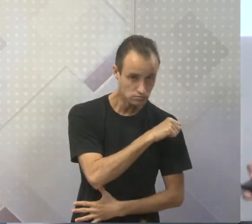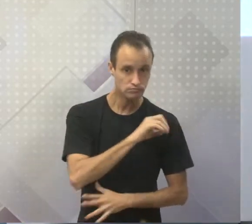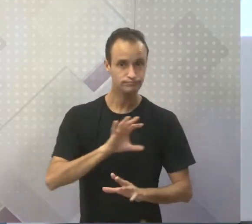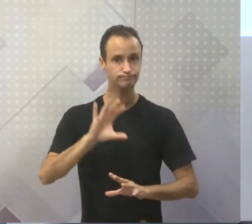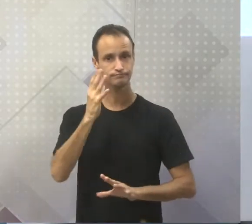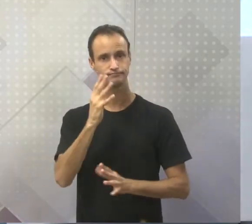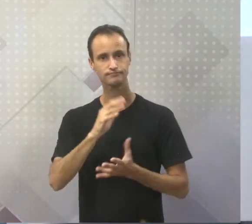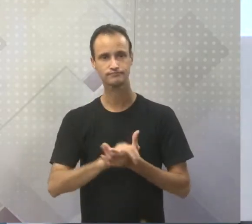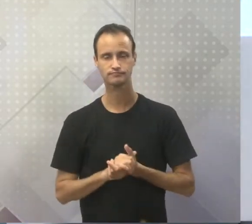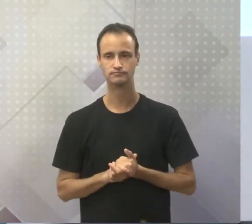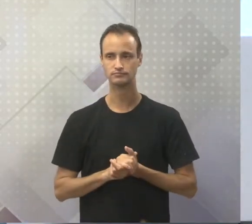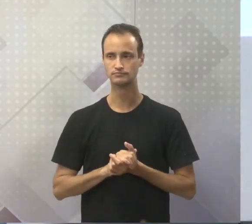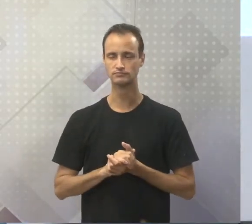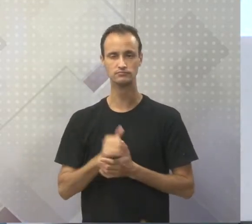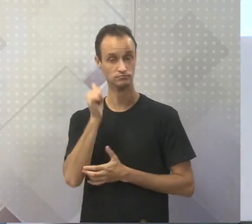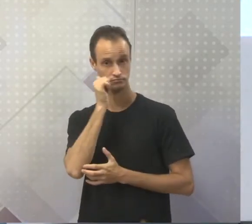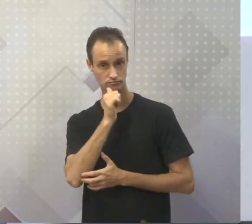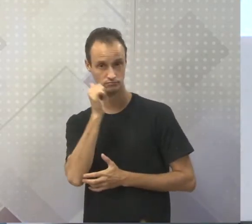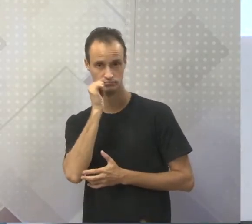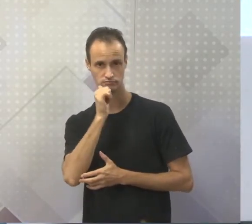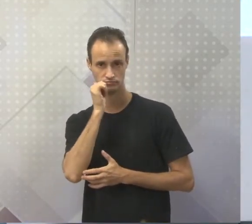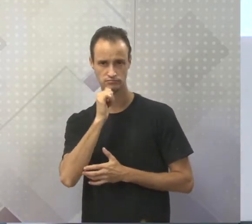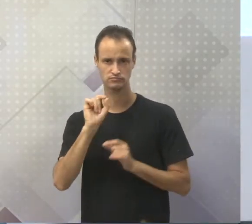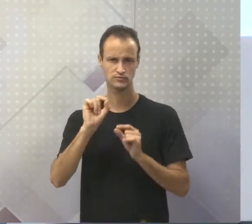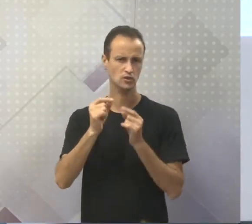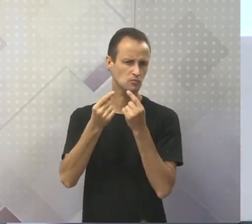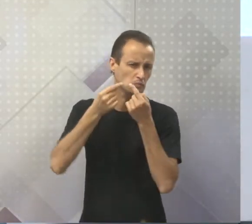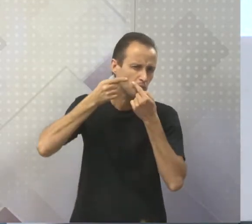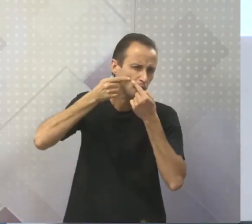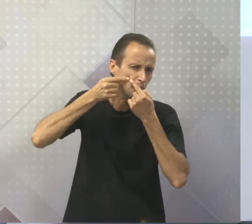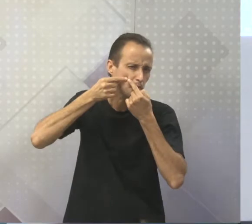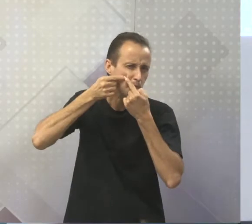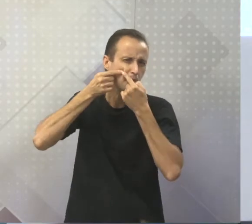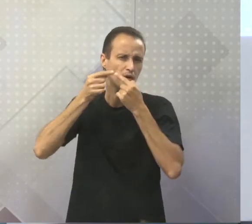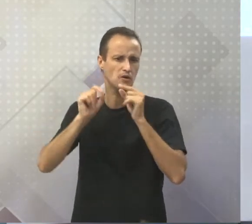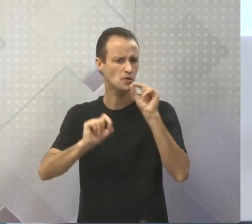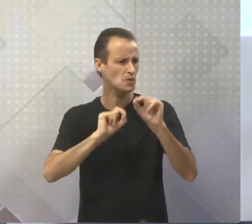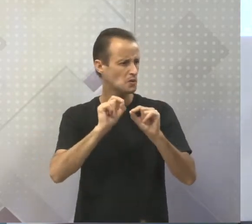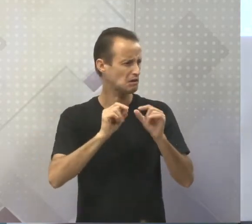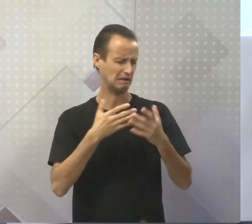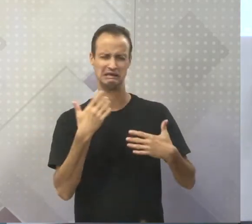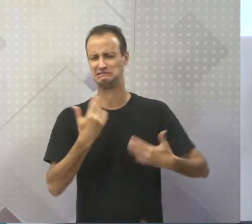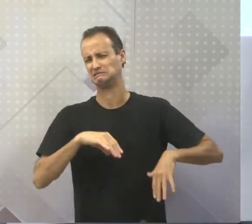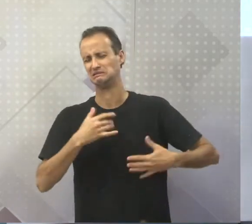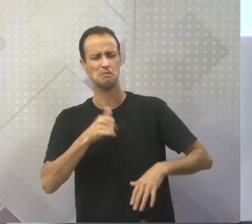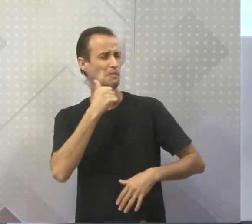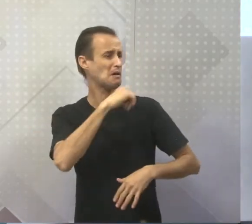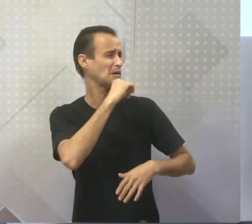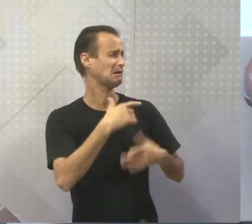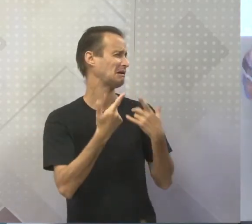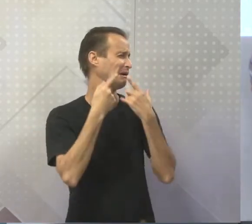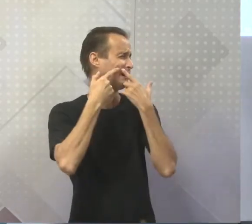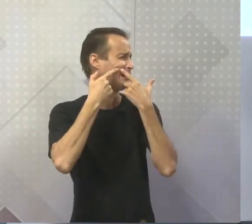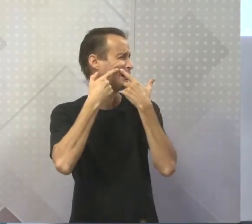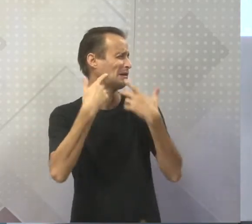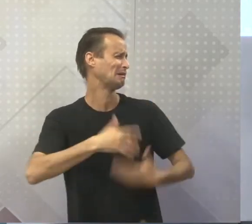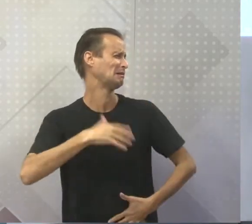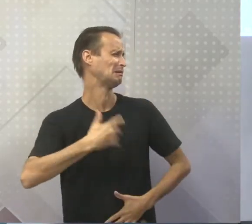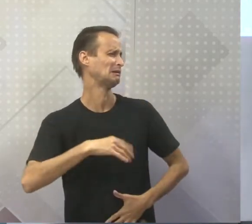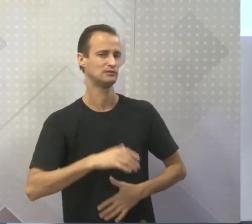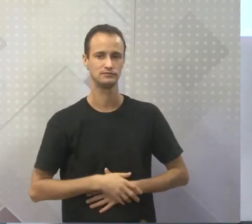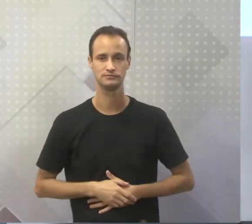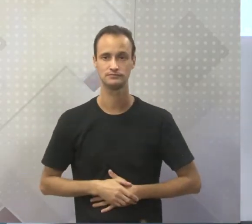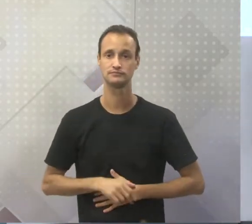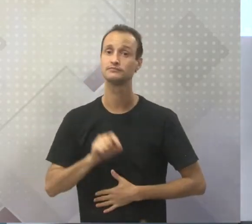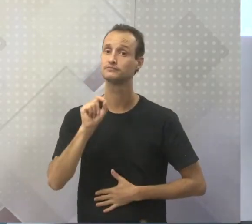é? E aí, ó, a menina aqui com a acne aqui, ó, espinha, ai, o que é isso? Meu rosto, mãe, tem uma pereba no meu rosto.